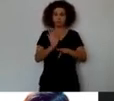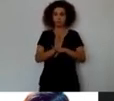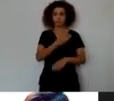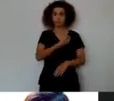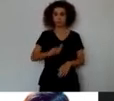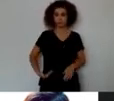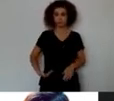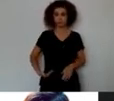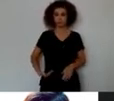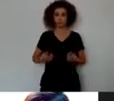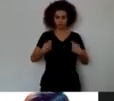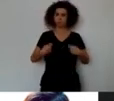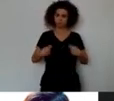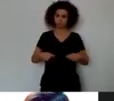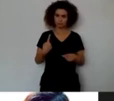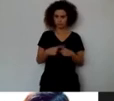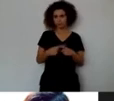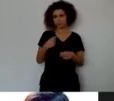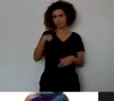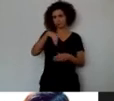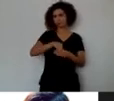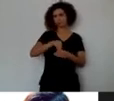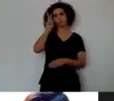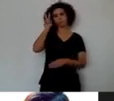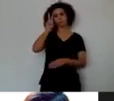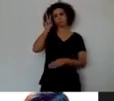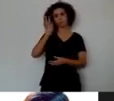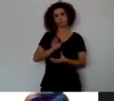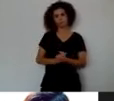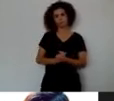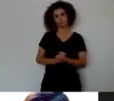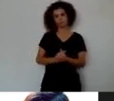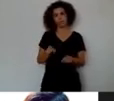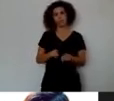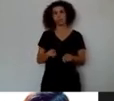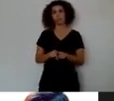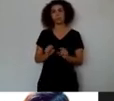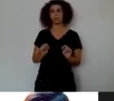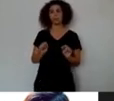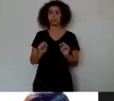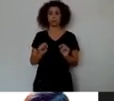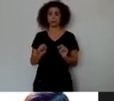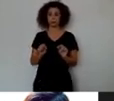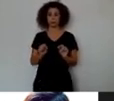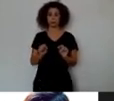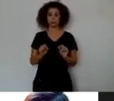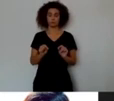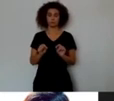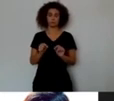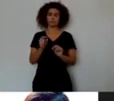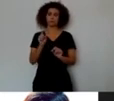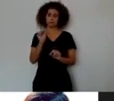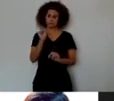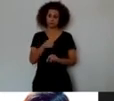deveriam, porque fazem parte da história. E também tem a questão do embranquecimento